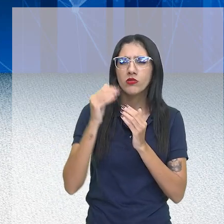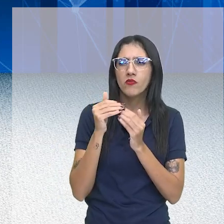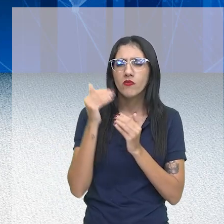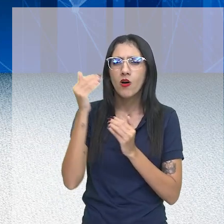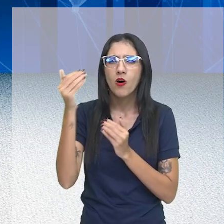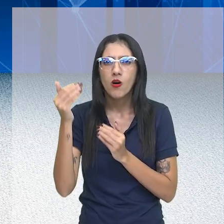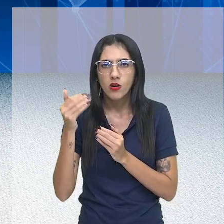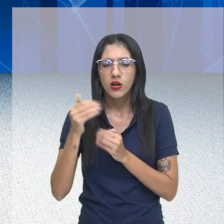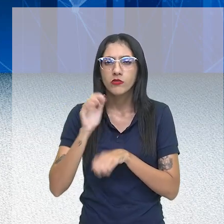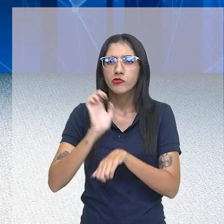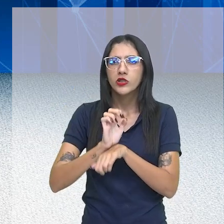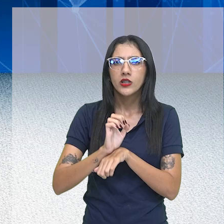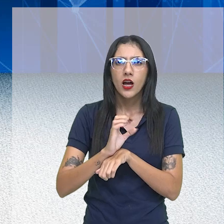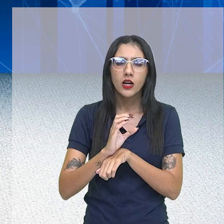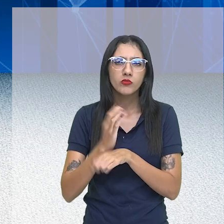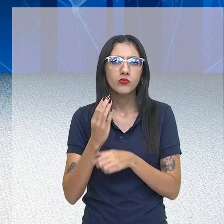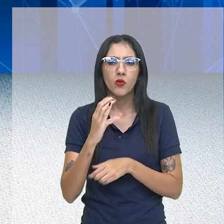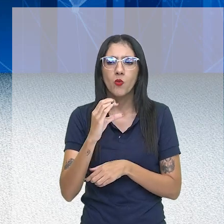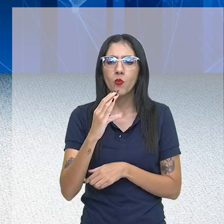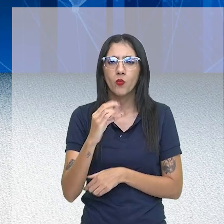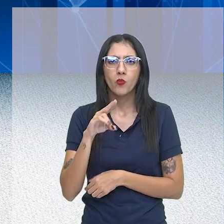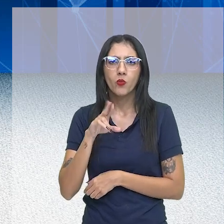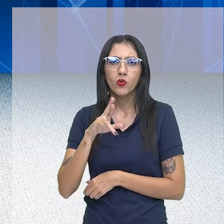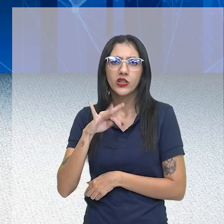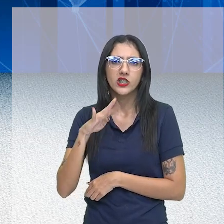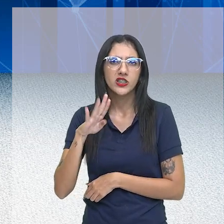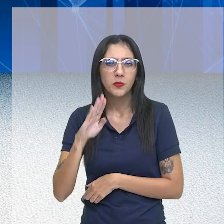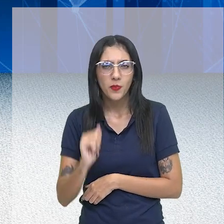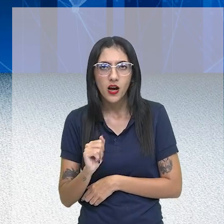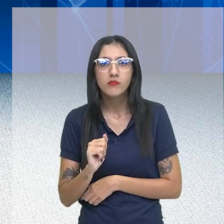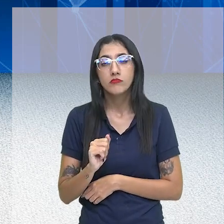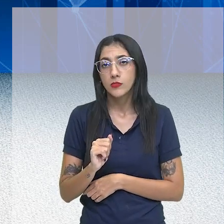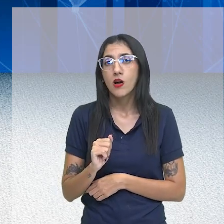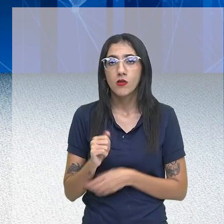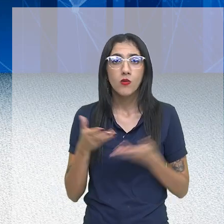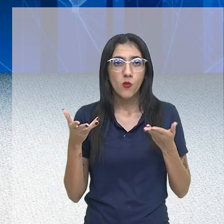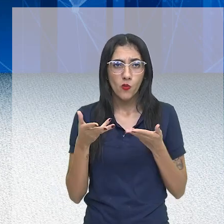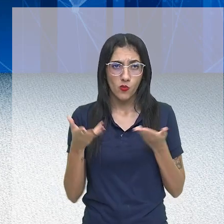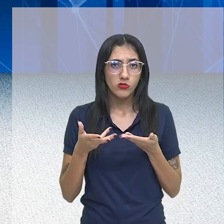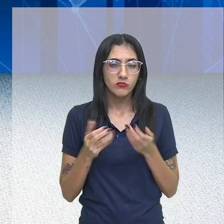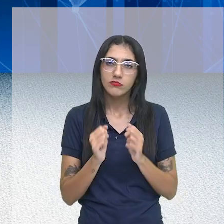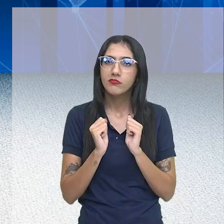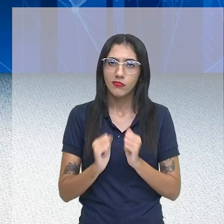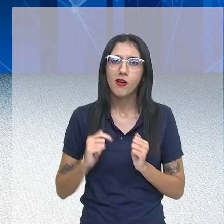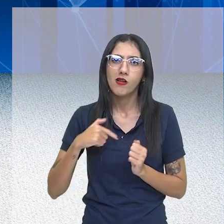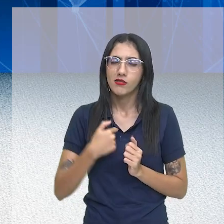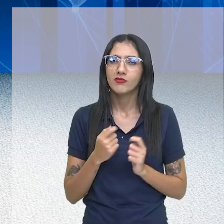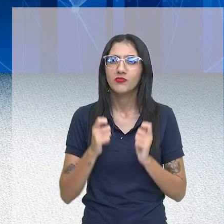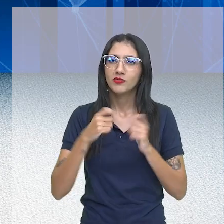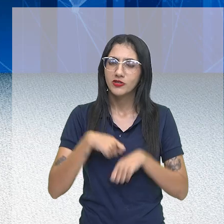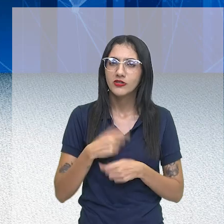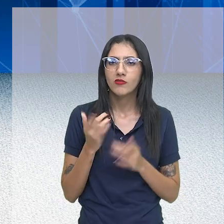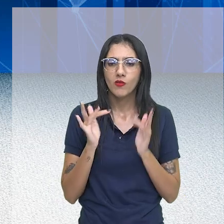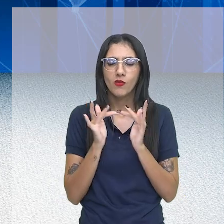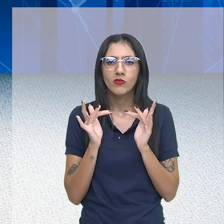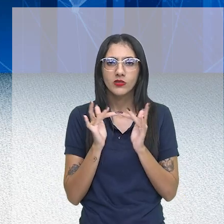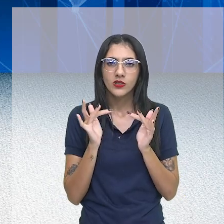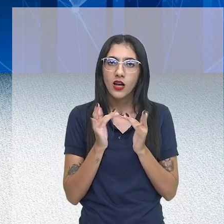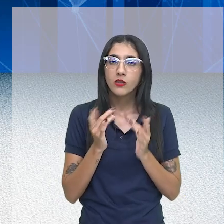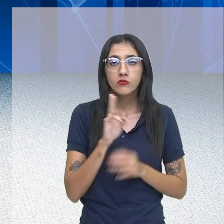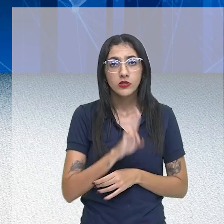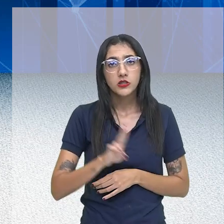por exemplo, se eu nunca fui em Curitiba para conhecer? Hoje eu posso conhecer o trabalho desse artista através